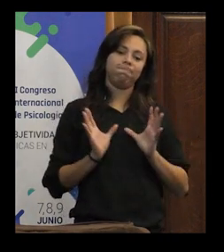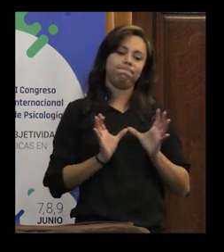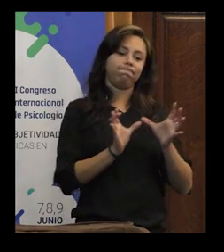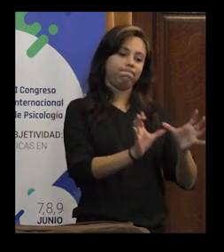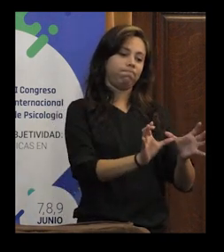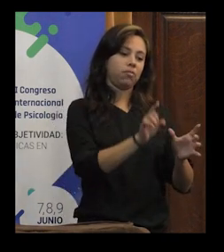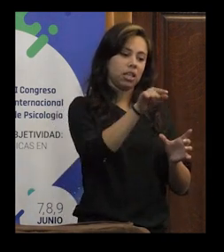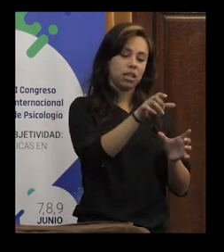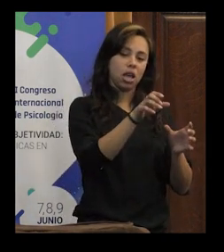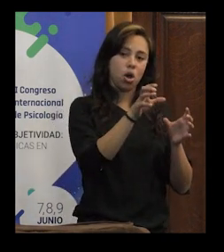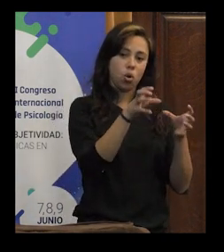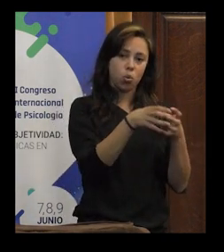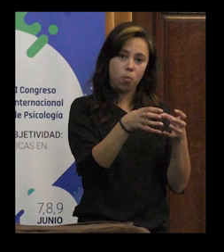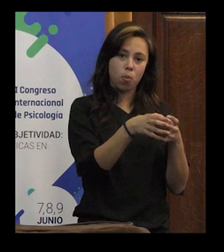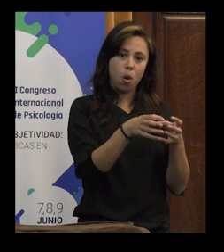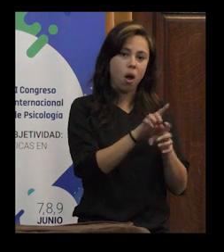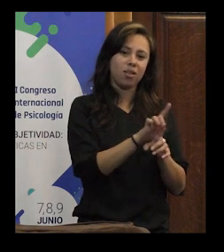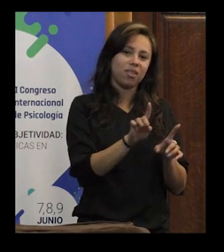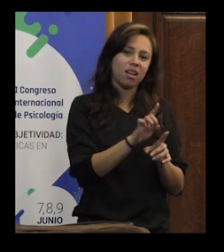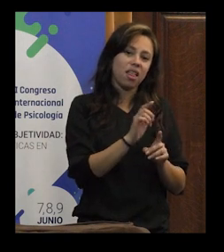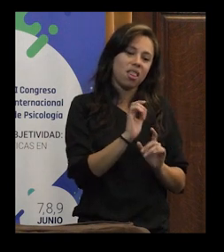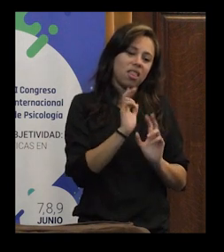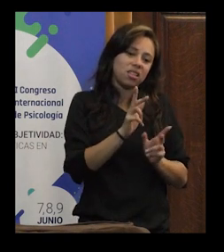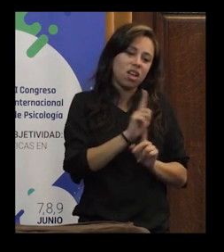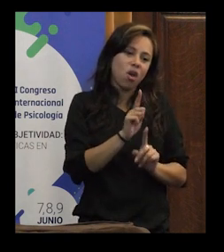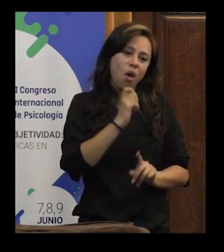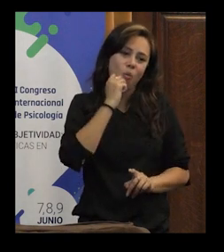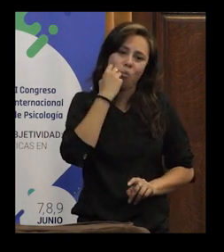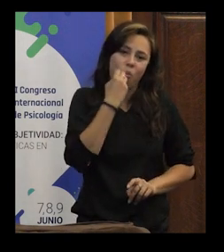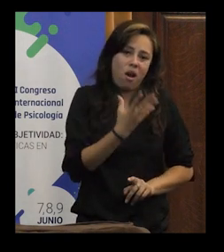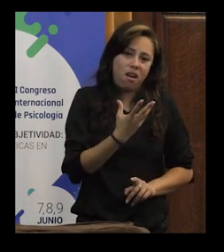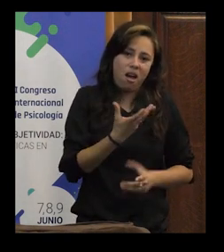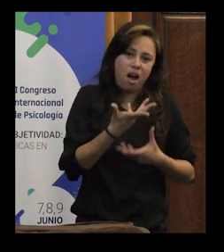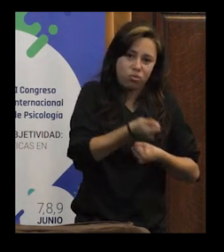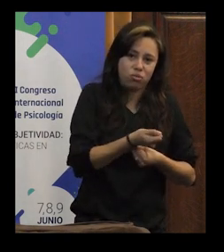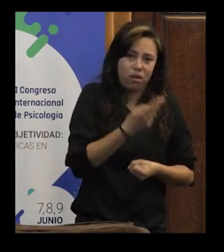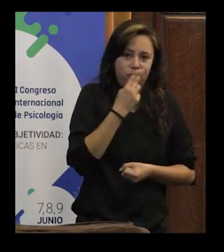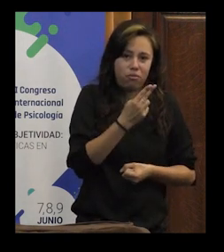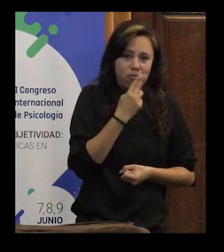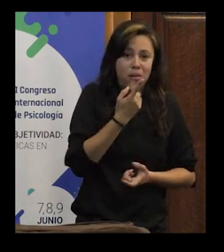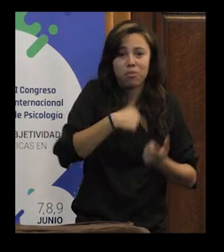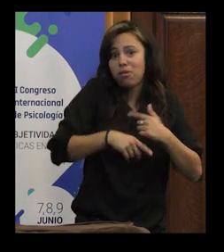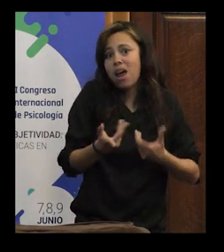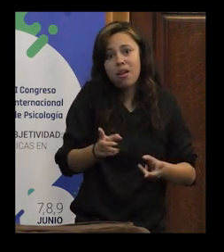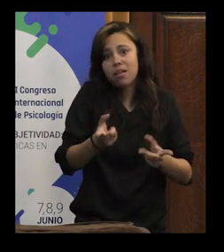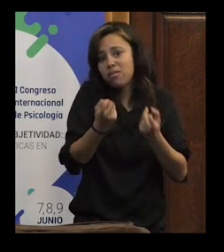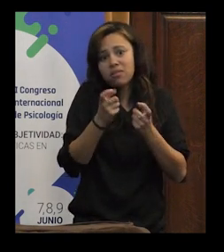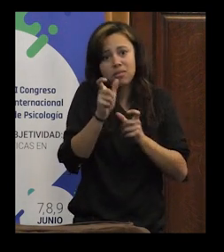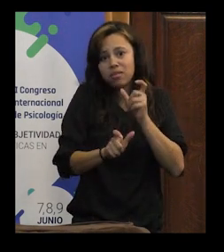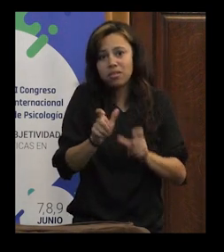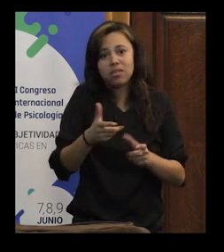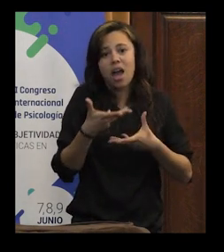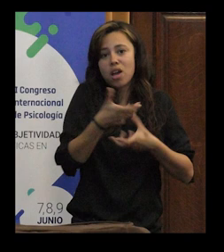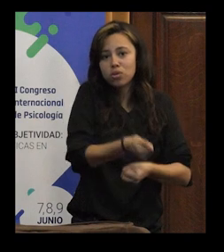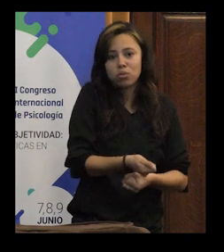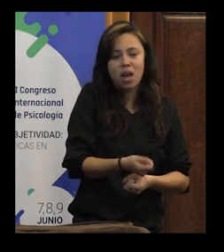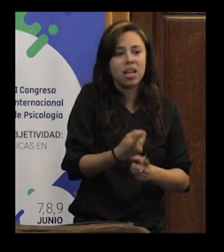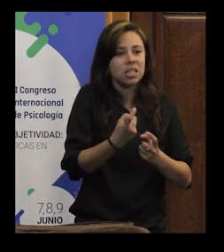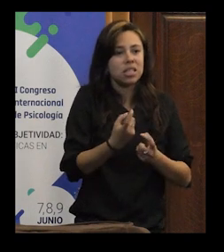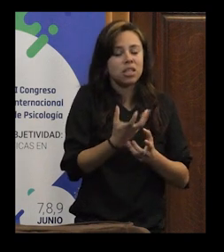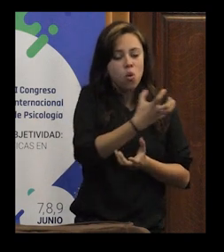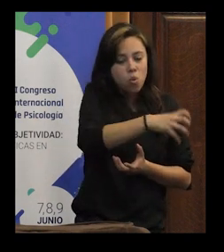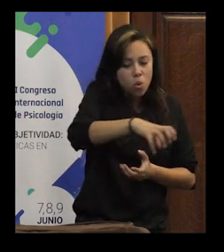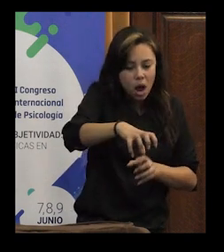gente necessita ajudas precárias. Desde este ponto de vista, ocupa lugar,